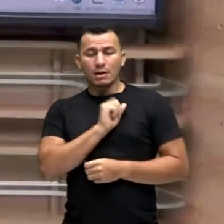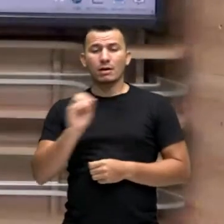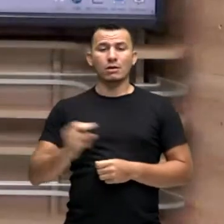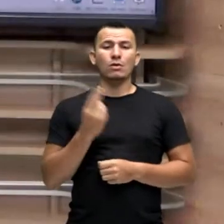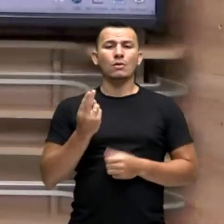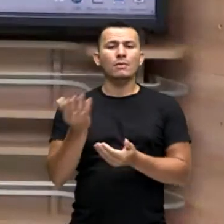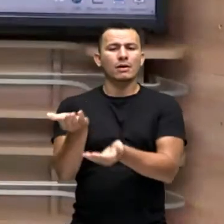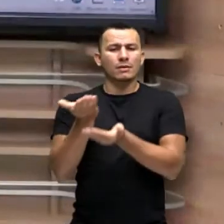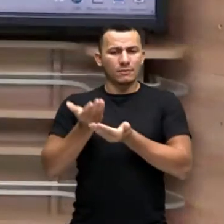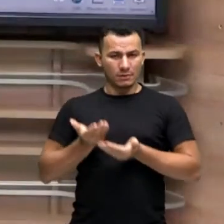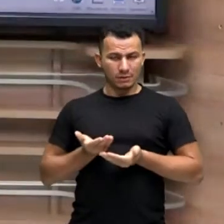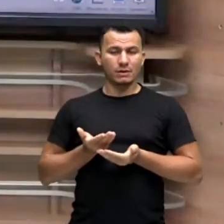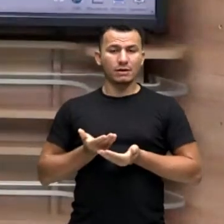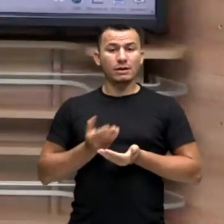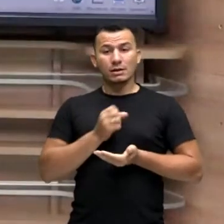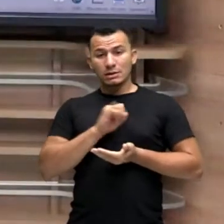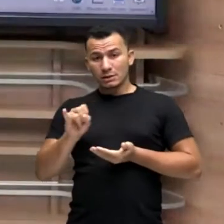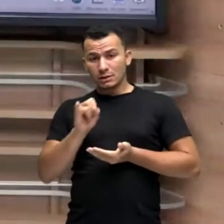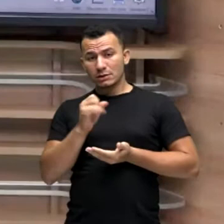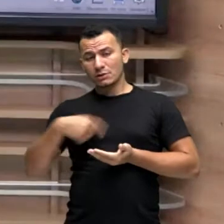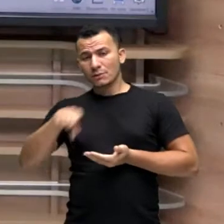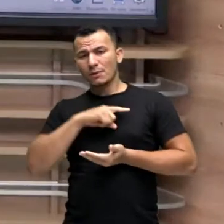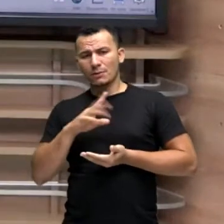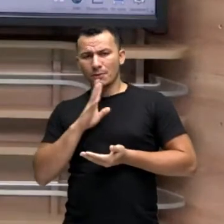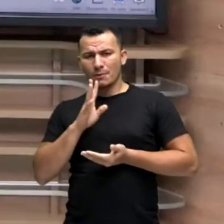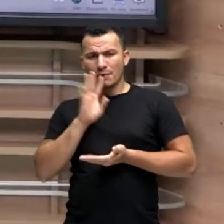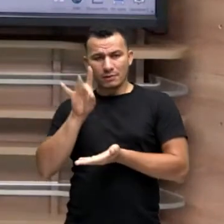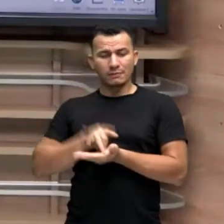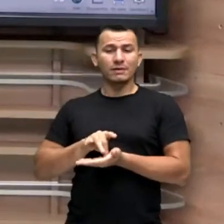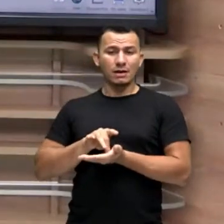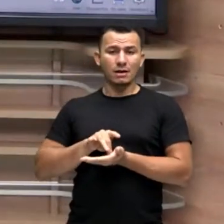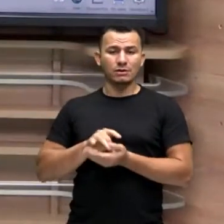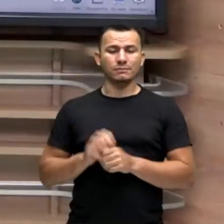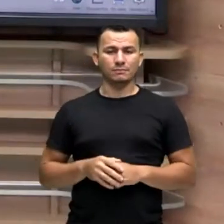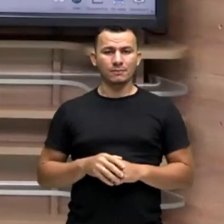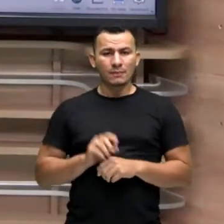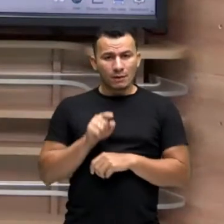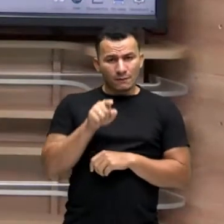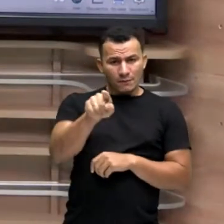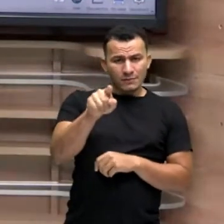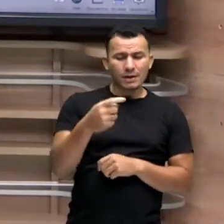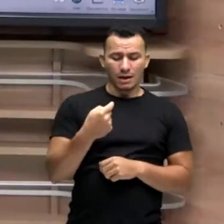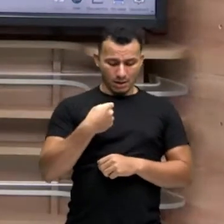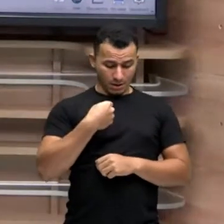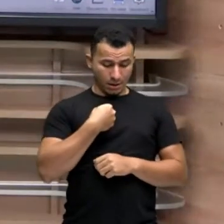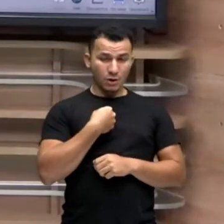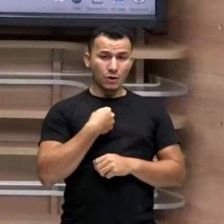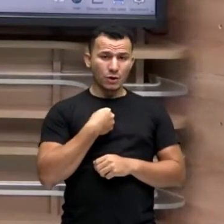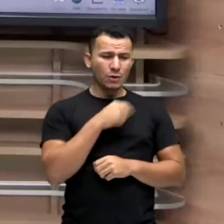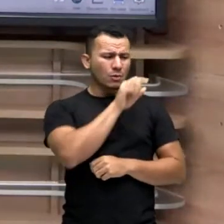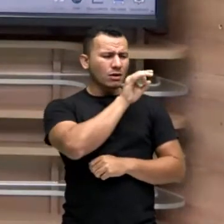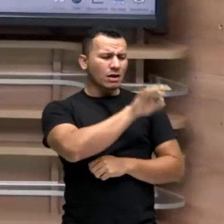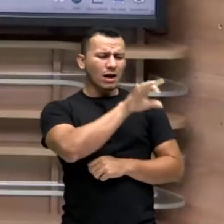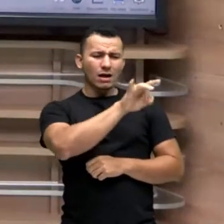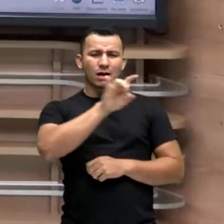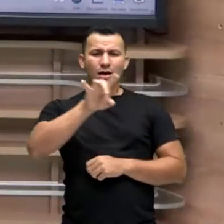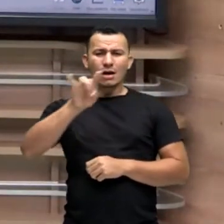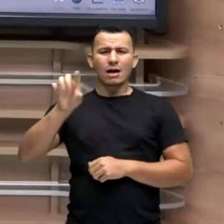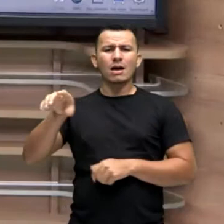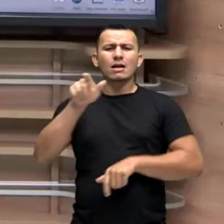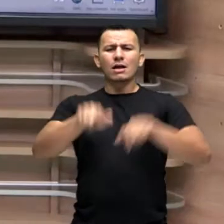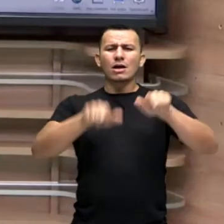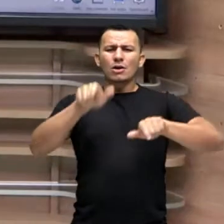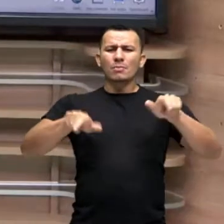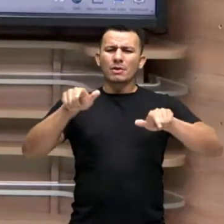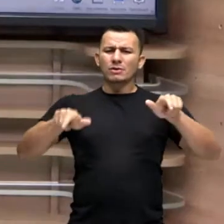aquilo que a gente que nós conhecemos você eu cada um de nós que a